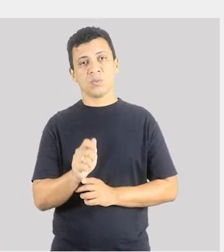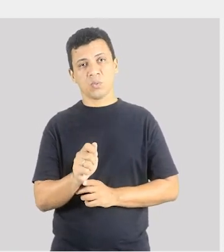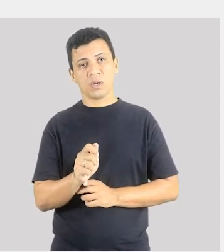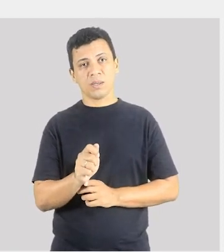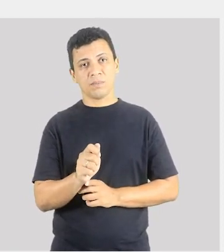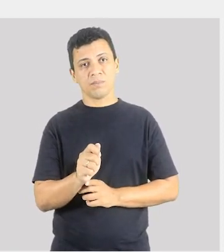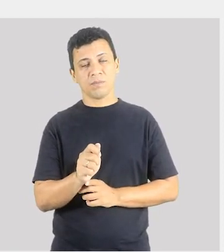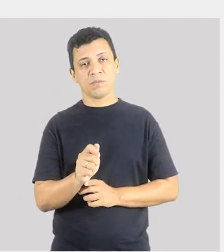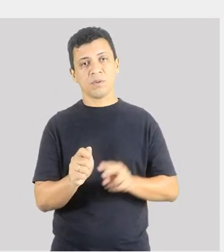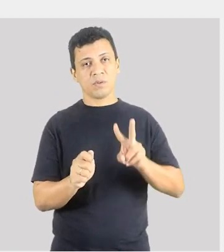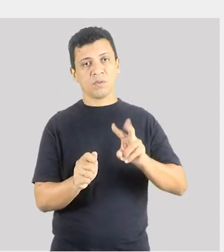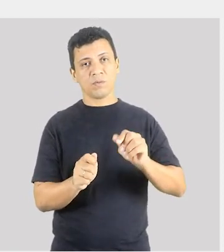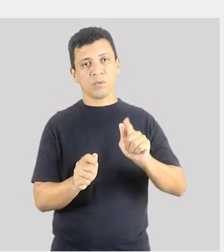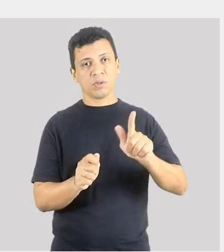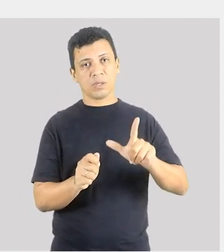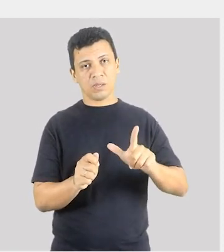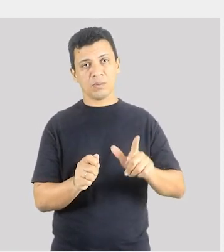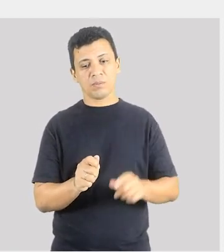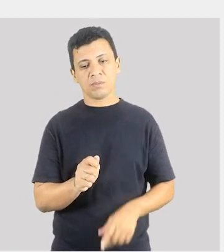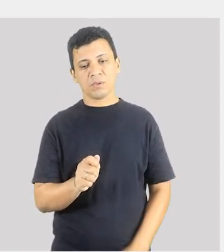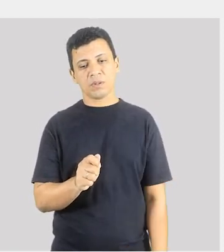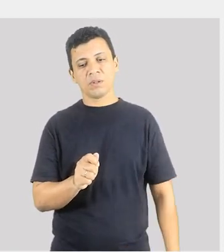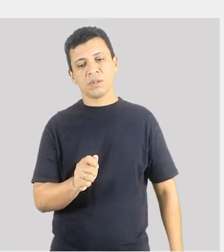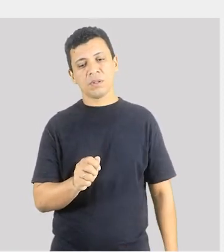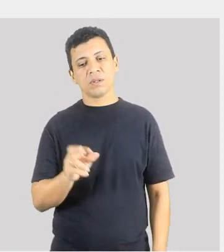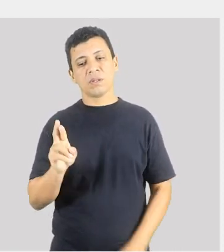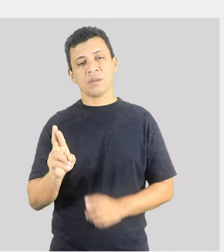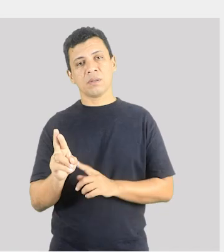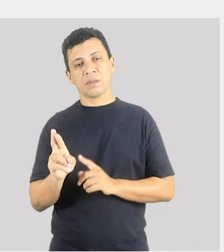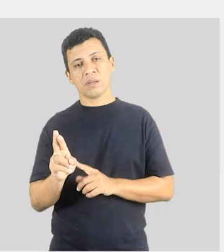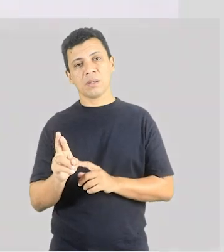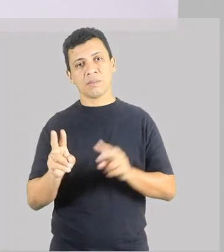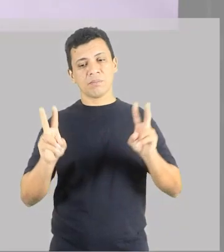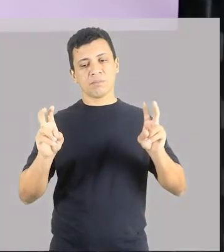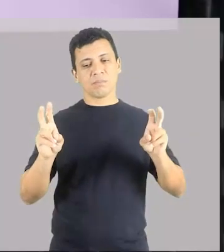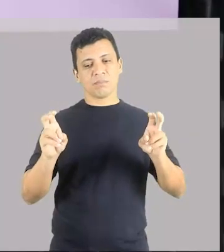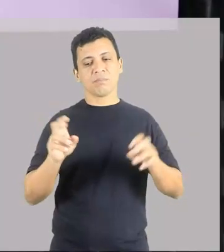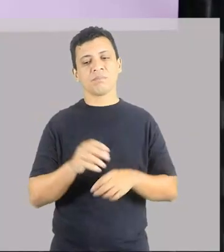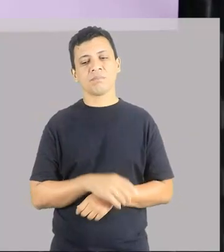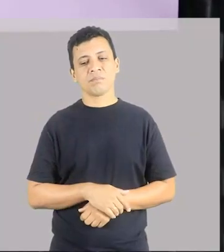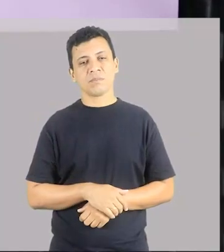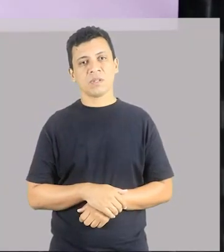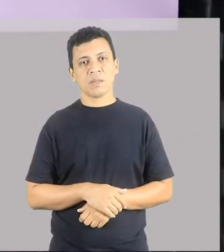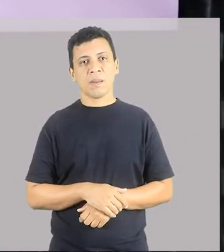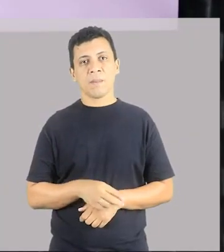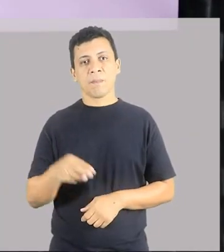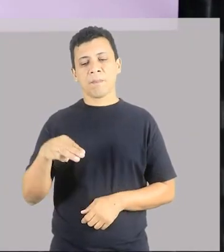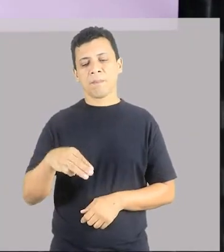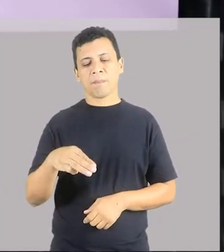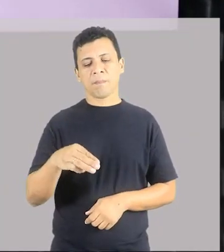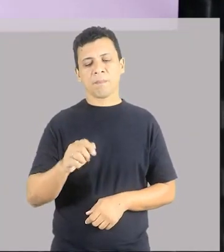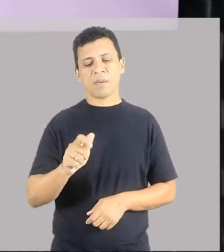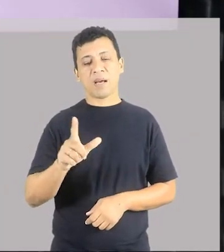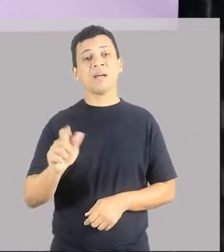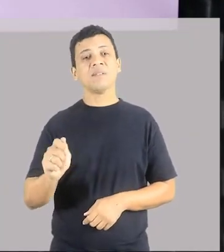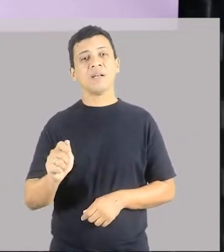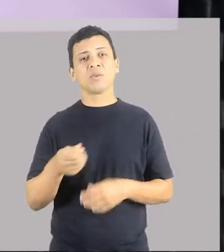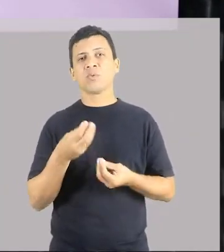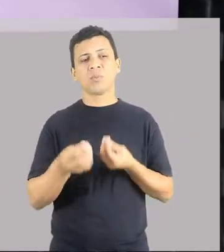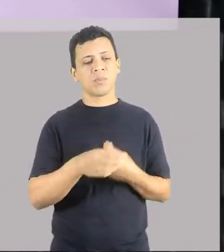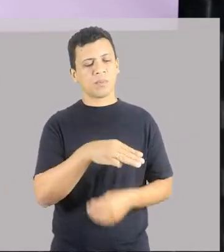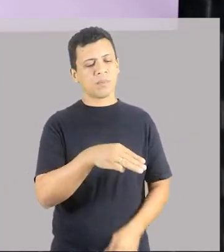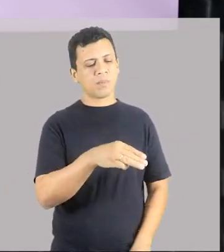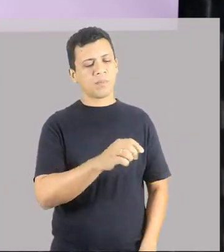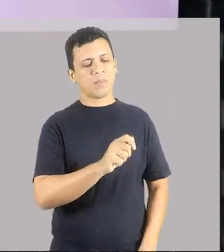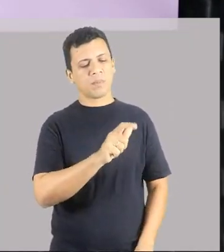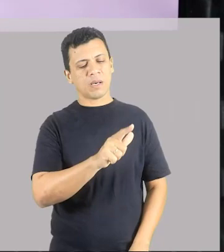temático quando eu junto cantar eu tenho o tema Essa é a referência certo em mala até o l é o radical o a